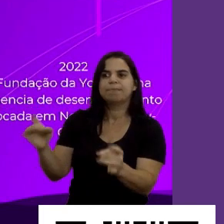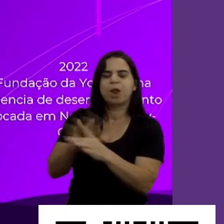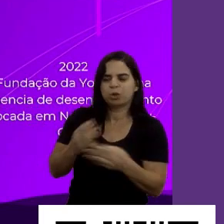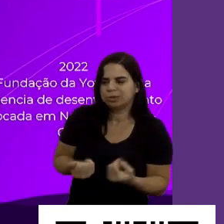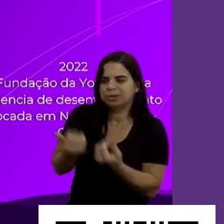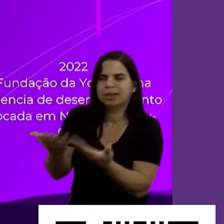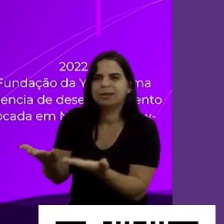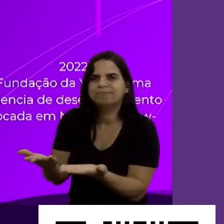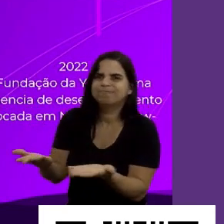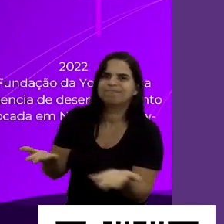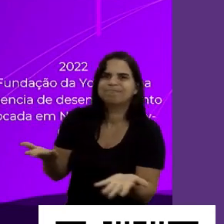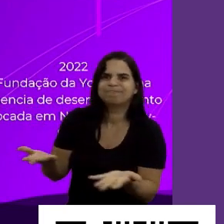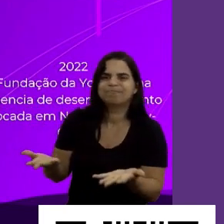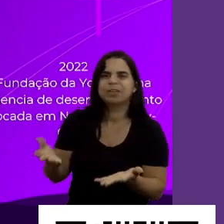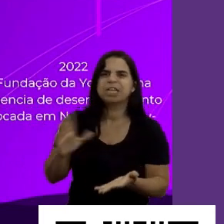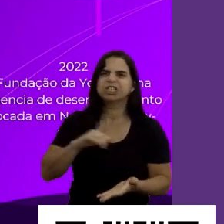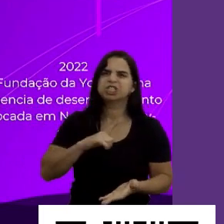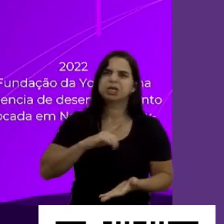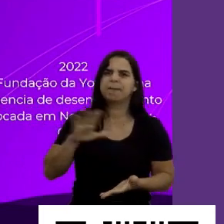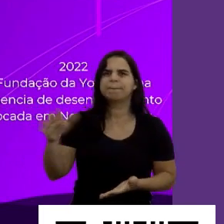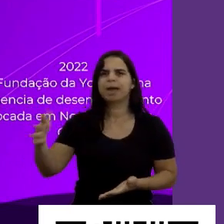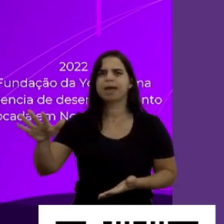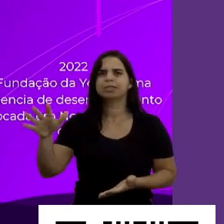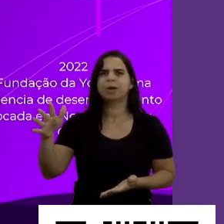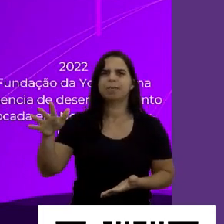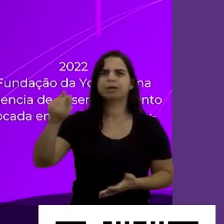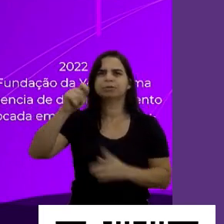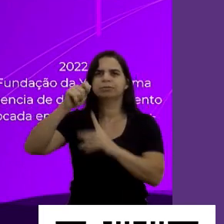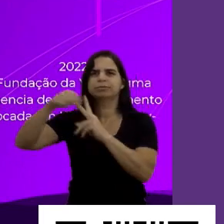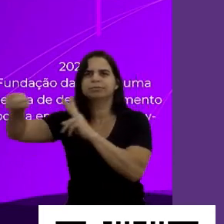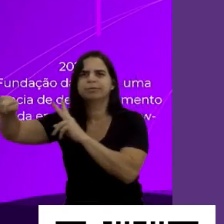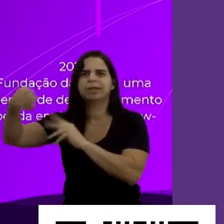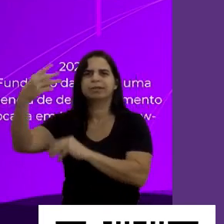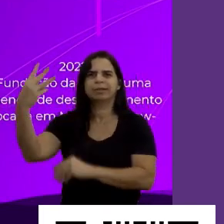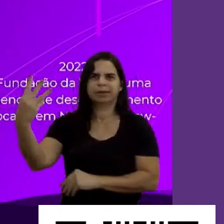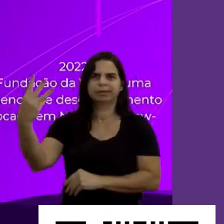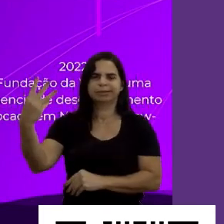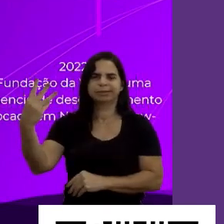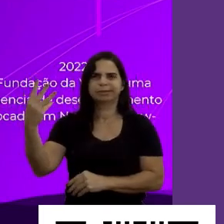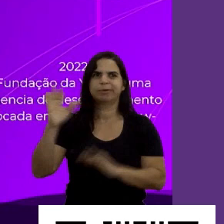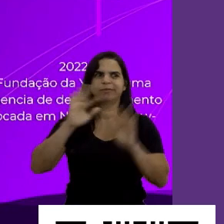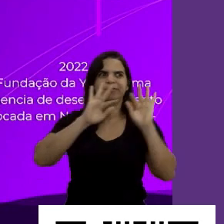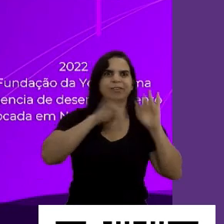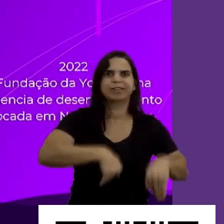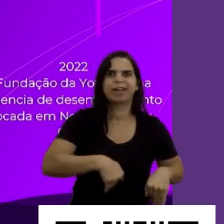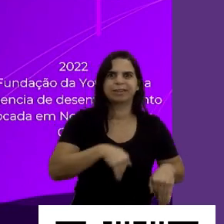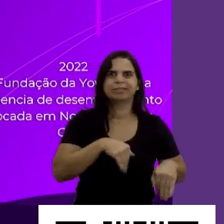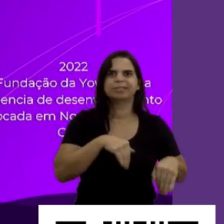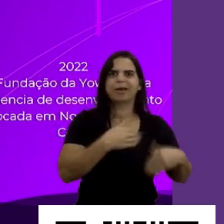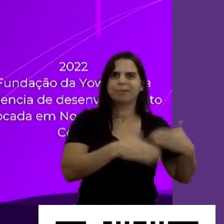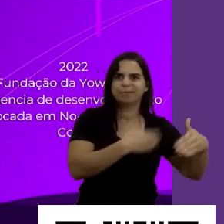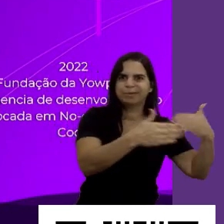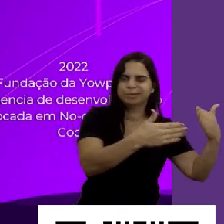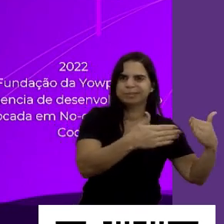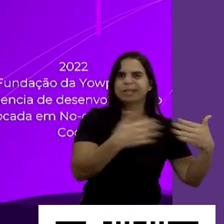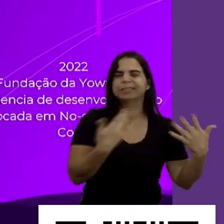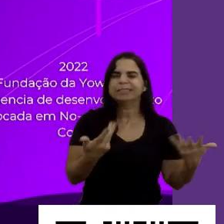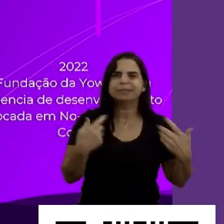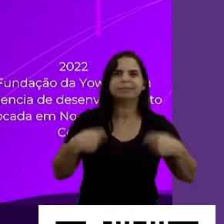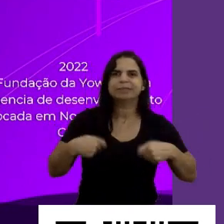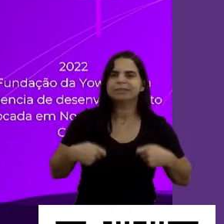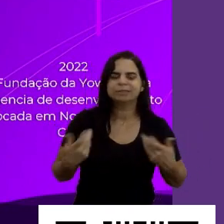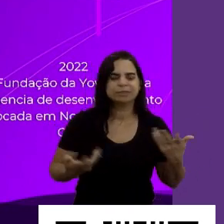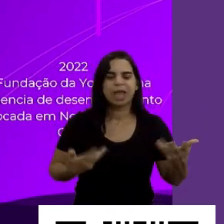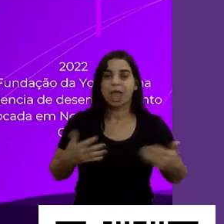a gente tinha mais ou menos três meses tá para finalizar o processo e a gente Precisava fazer isso foi quando eu